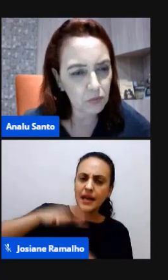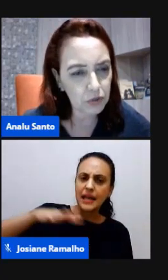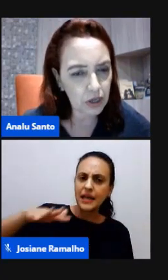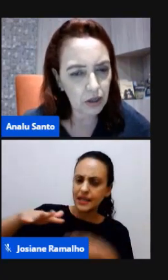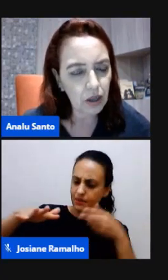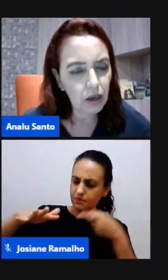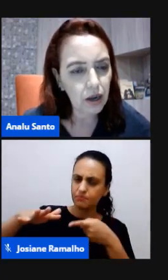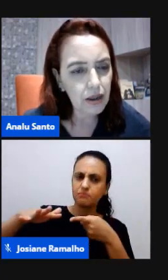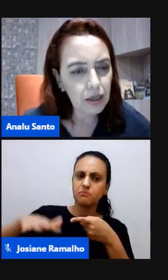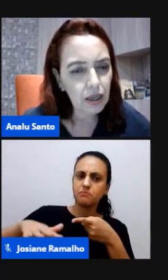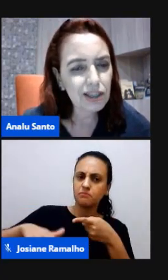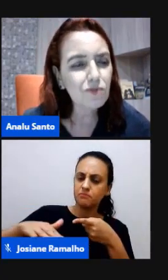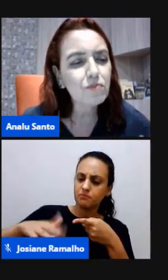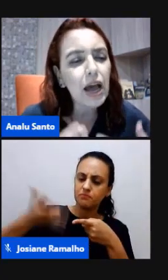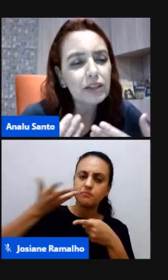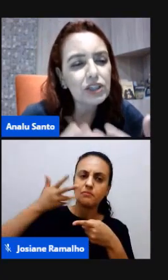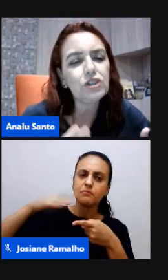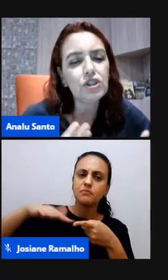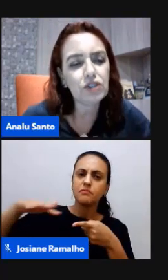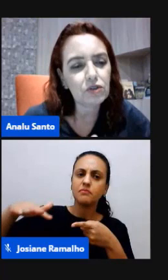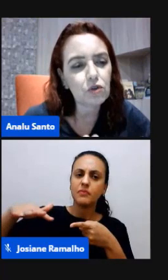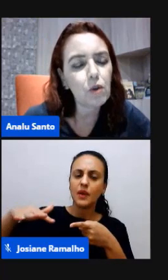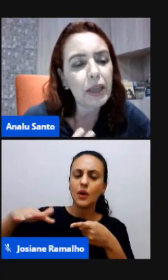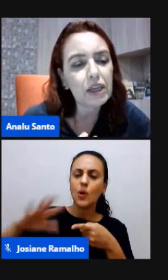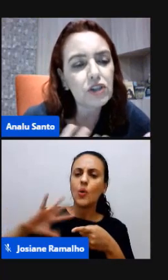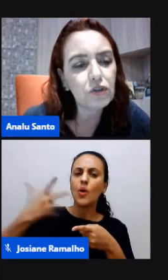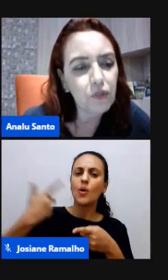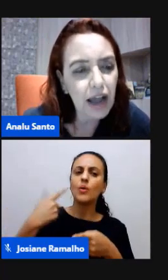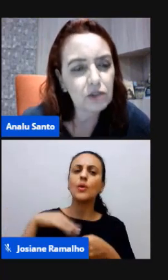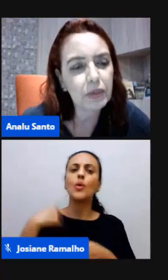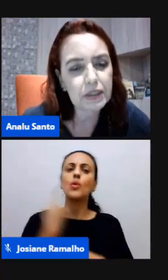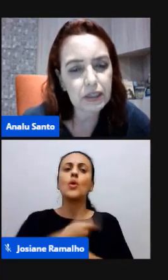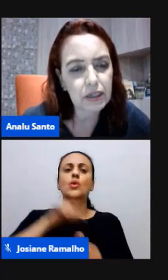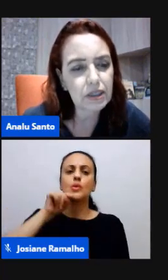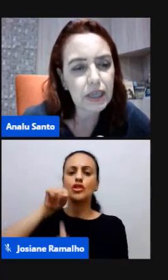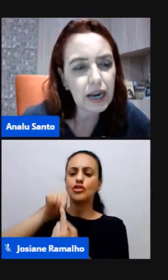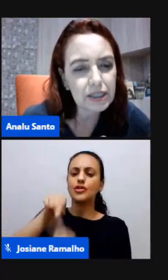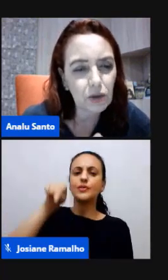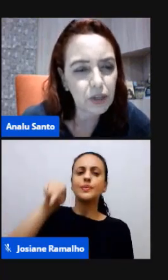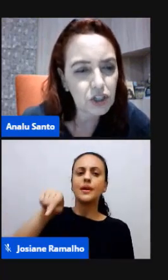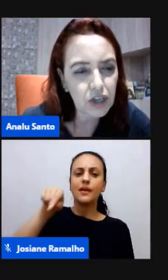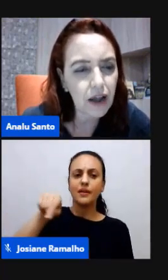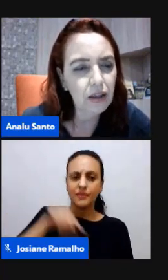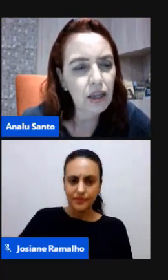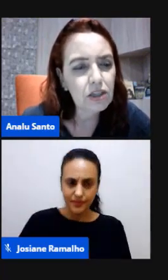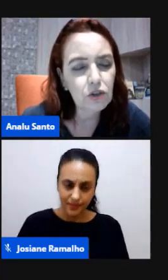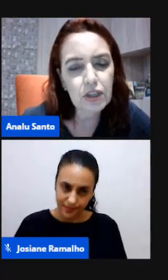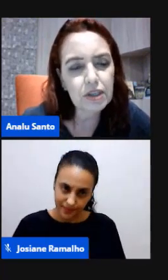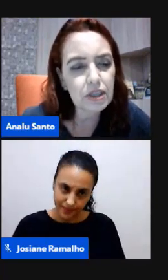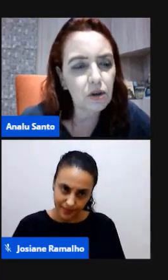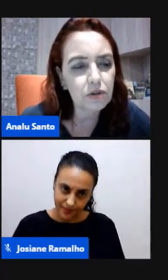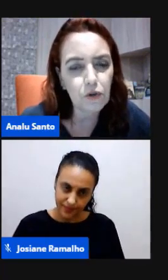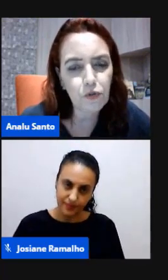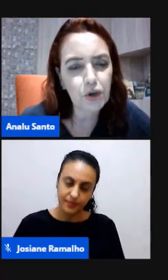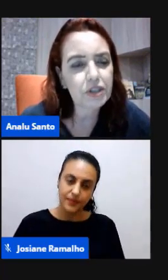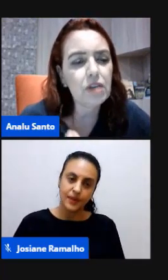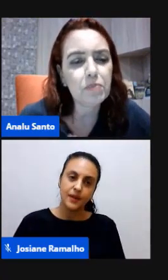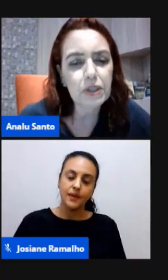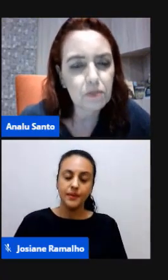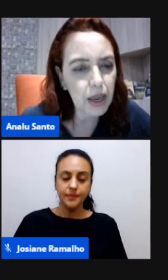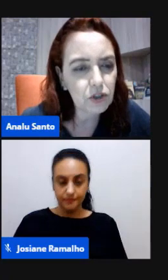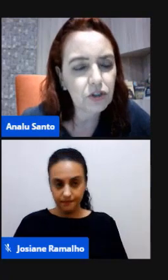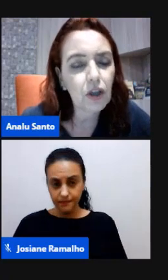nós queremos ter, né? Então, diante disso, como é que a gente faz para as crianças? Será que se eu